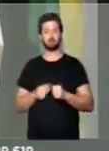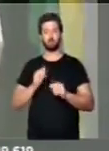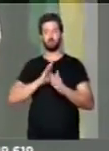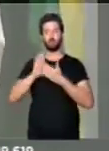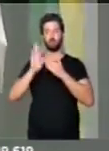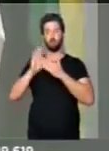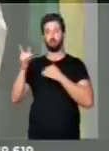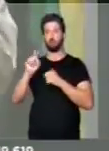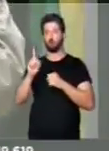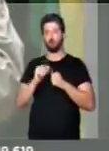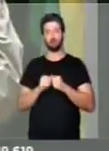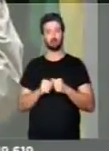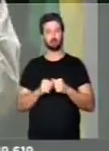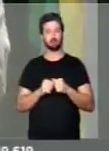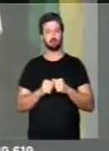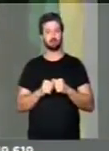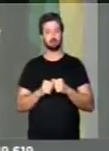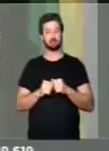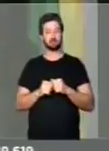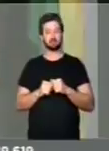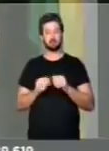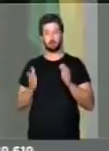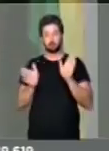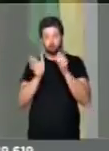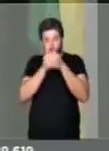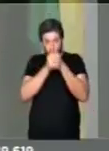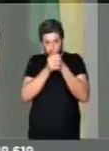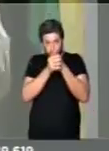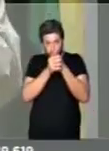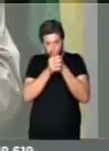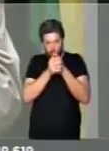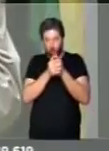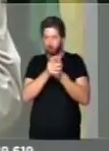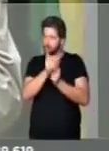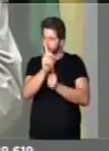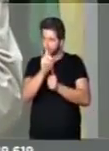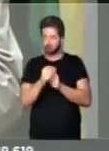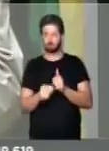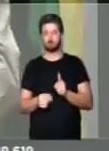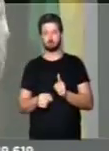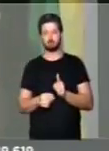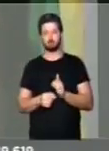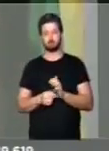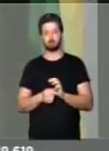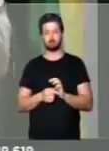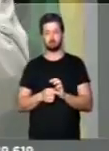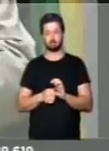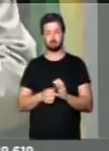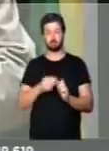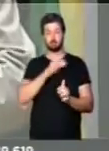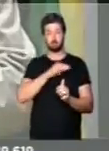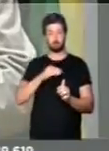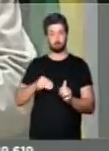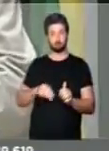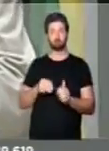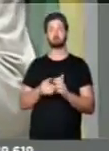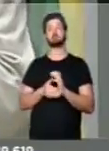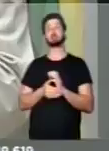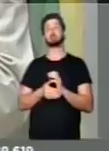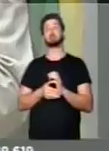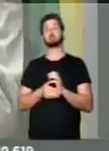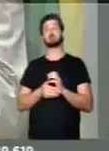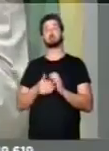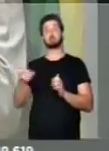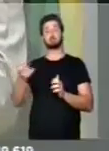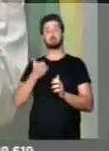fogem das demandas, não se escondem dos calotes. O ministro, então, me